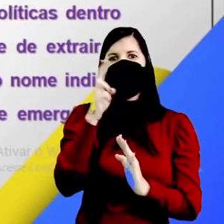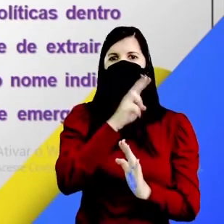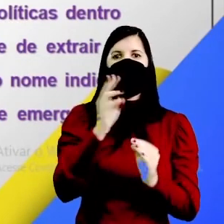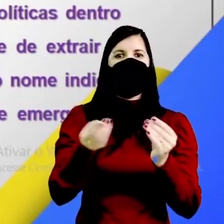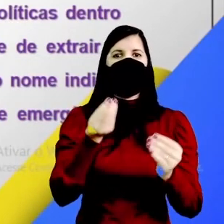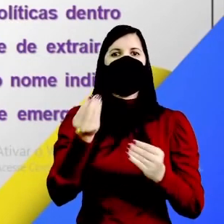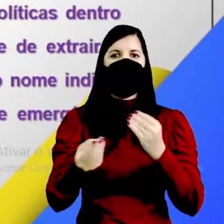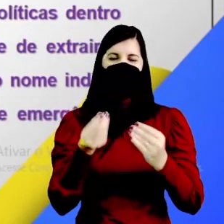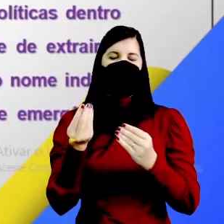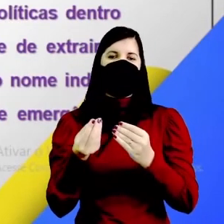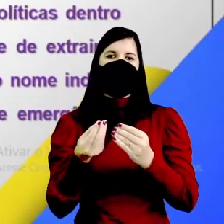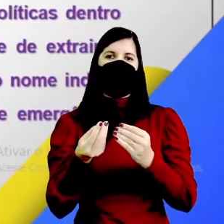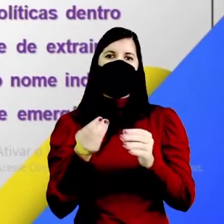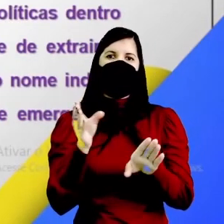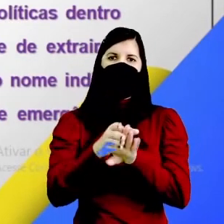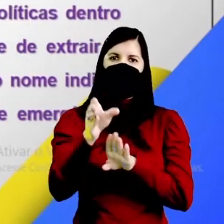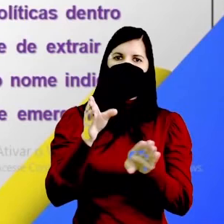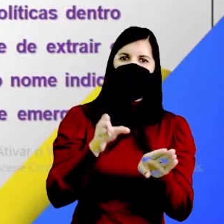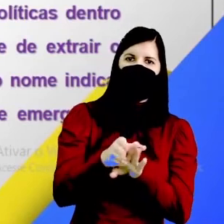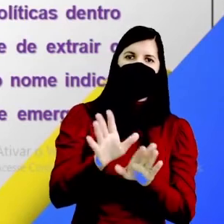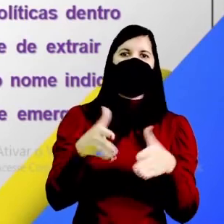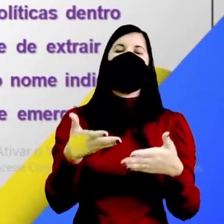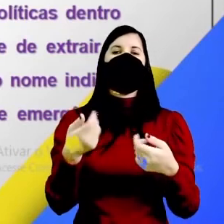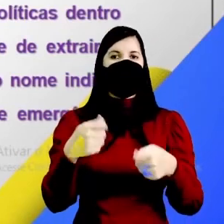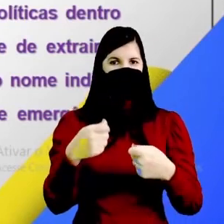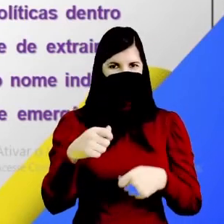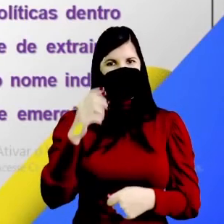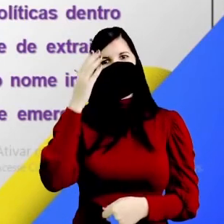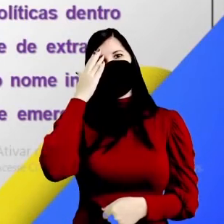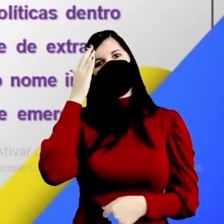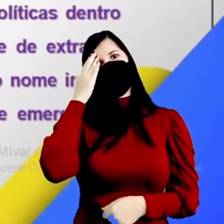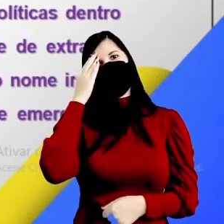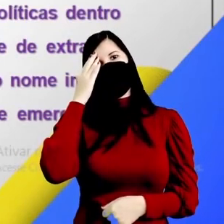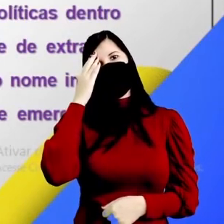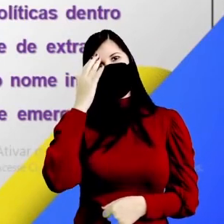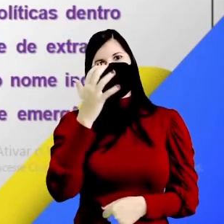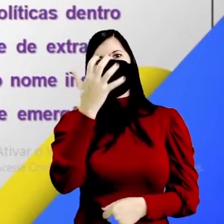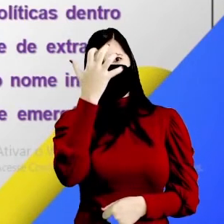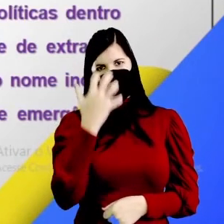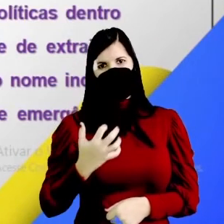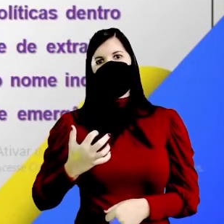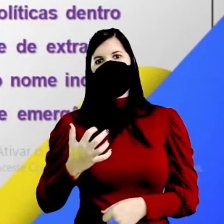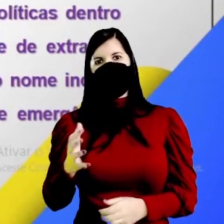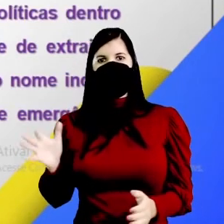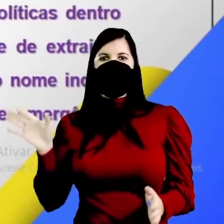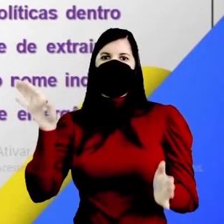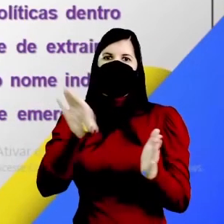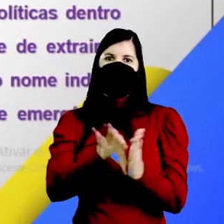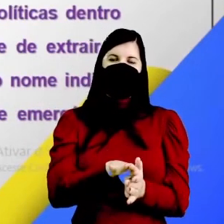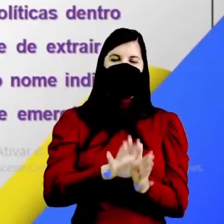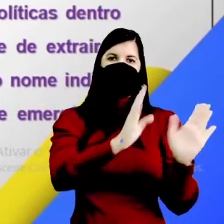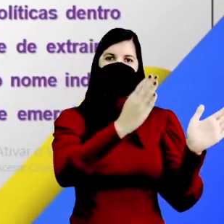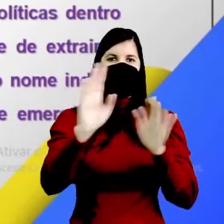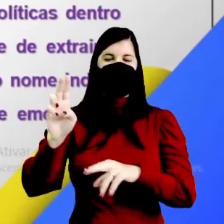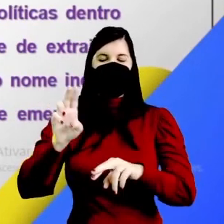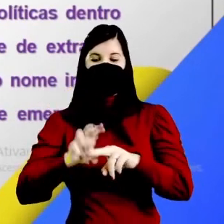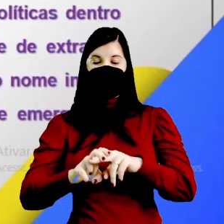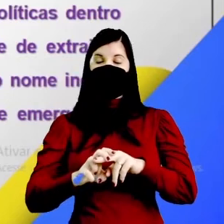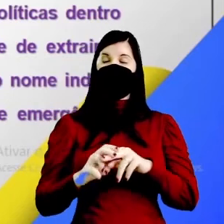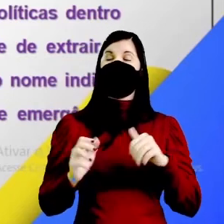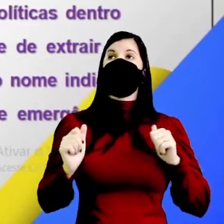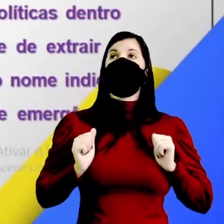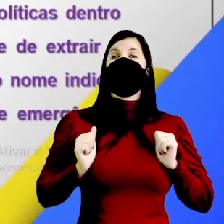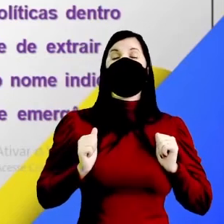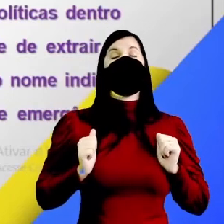Qual é a orientação? Tem que saber, né? É muito sério, gente. Não é chegar na biblioteca e ficar sentado achando que a gente vai